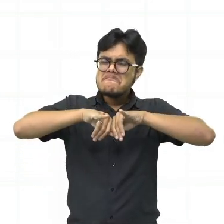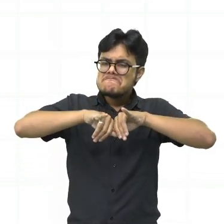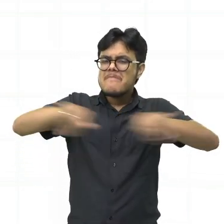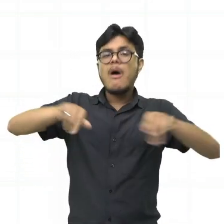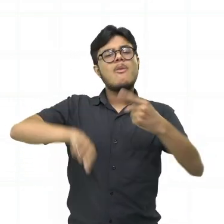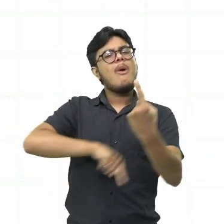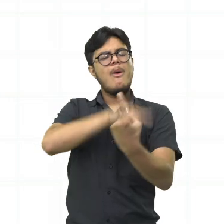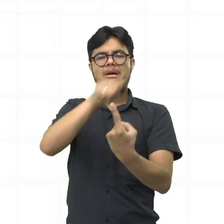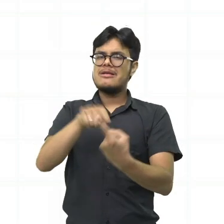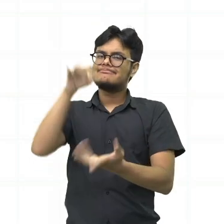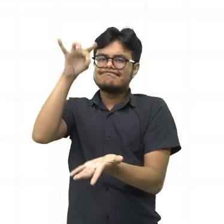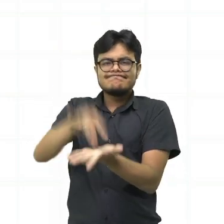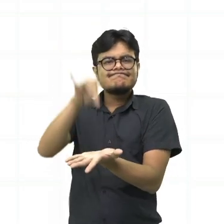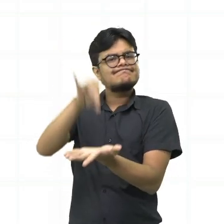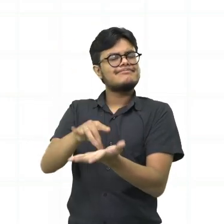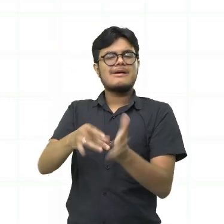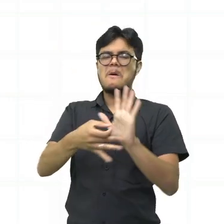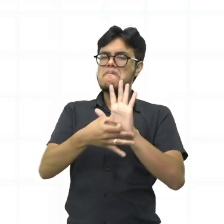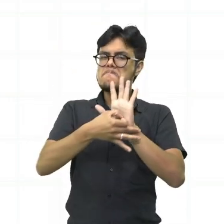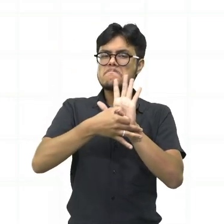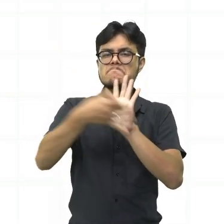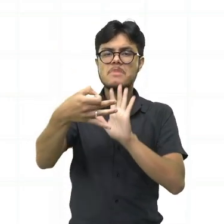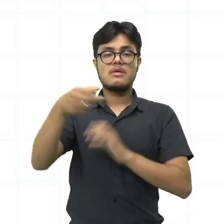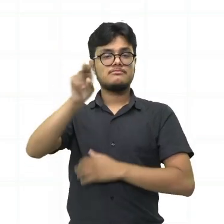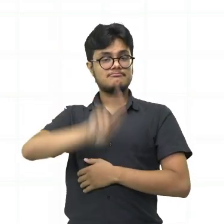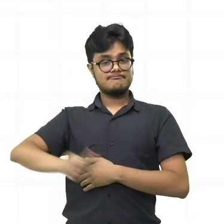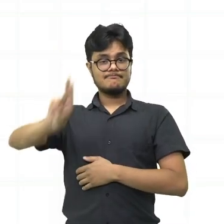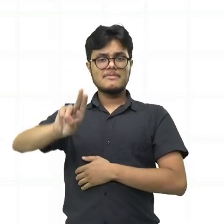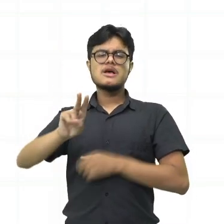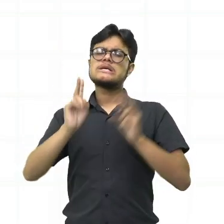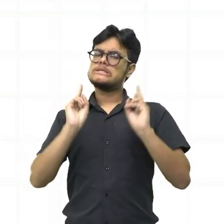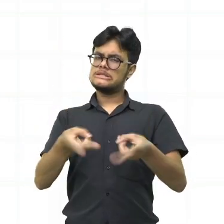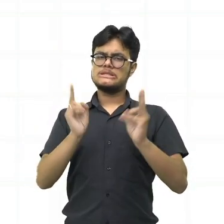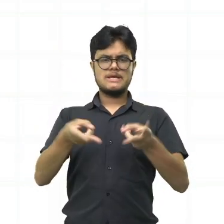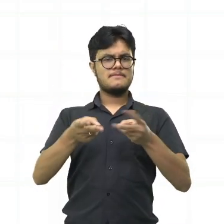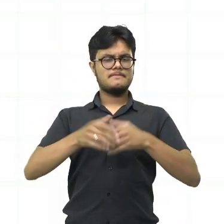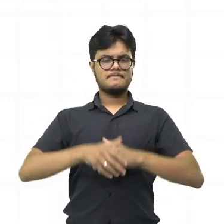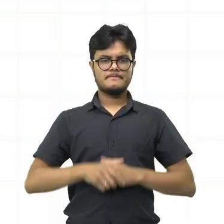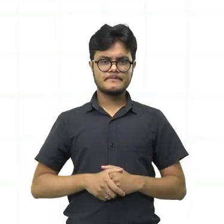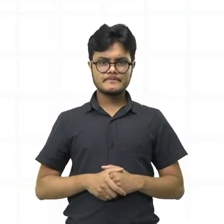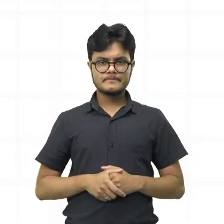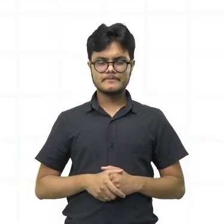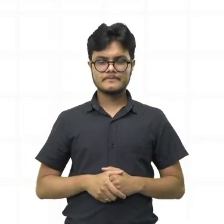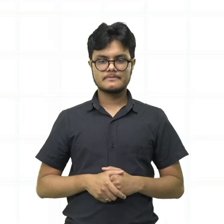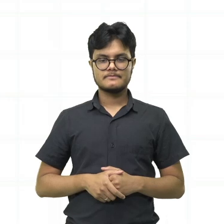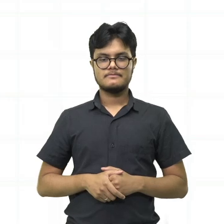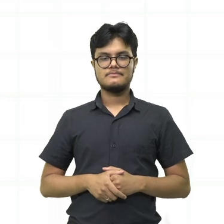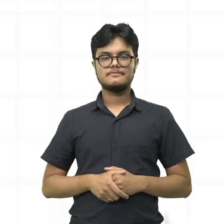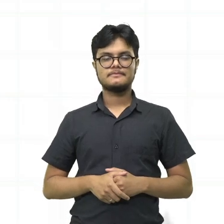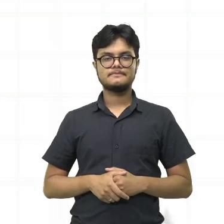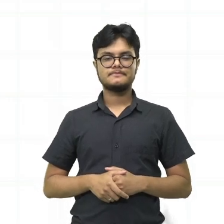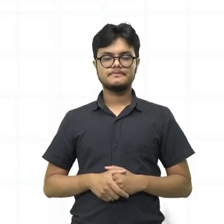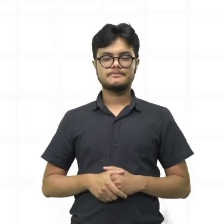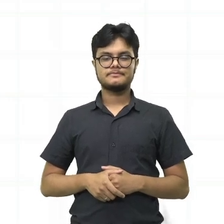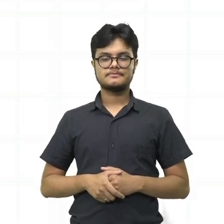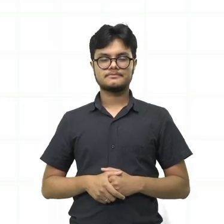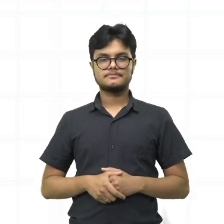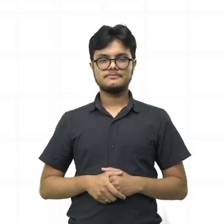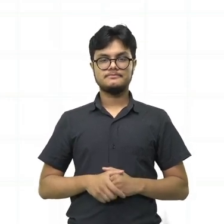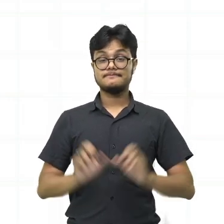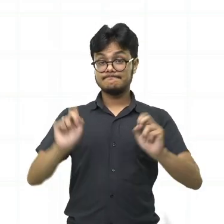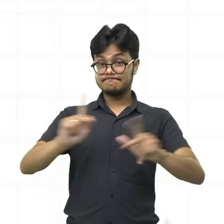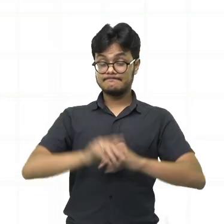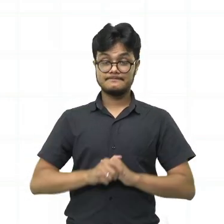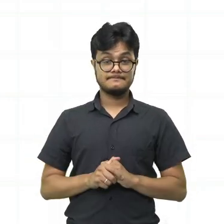essa função, né, argumentando sempre, tá? Então o texto ele sempre vai argumentar,